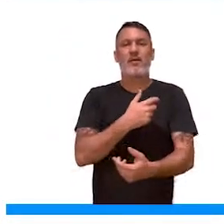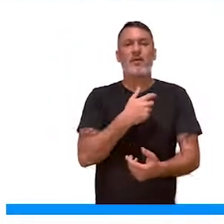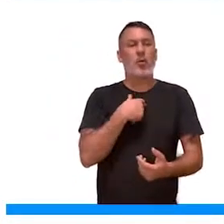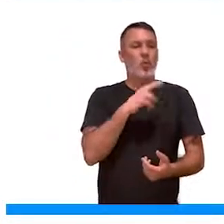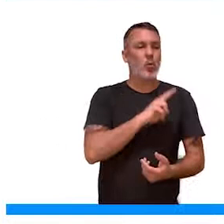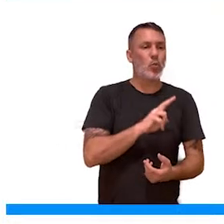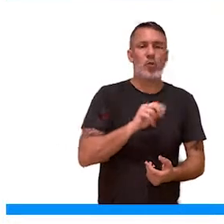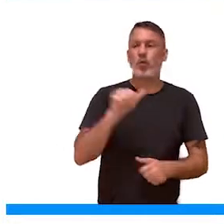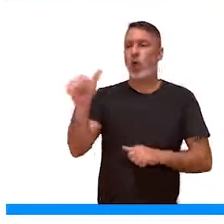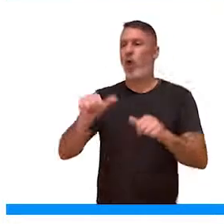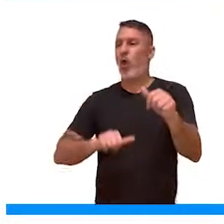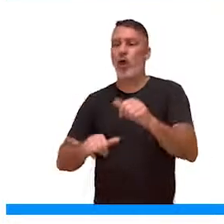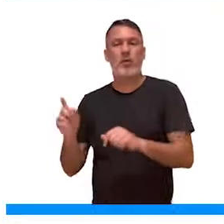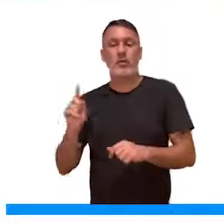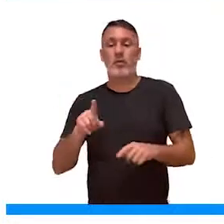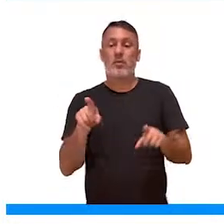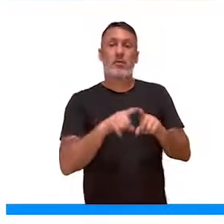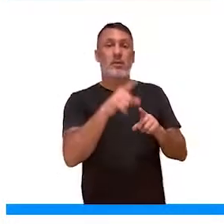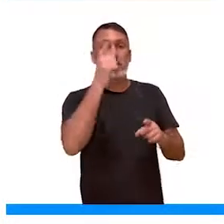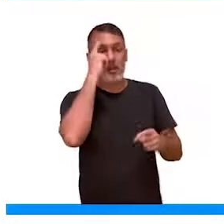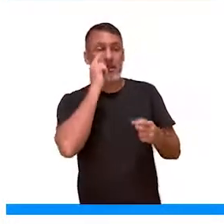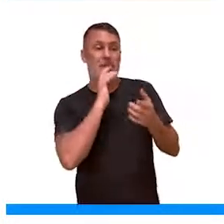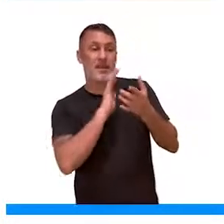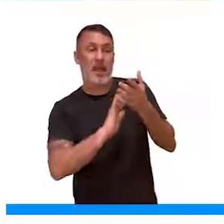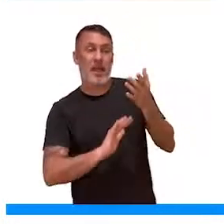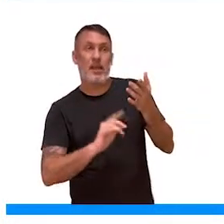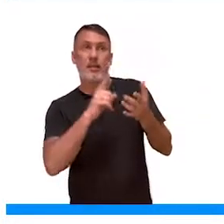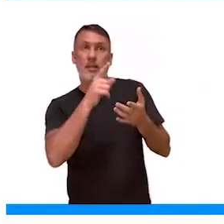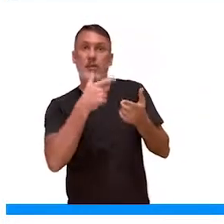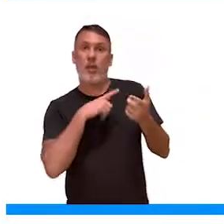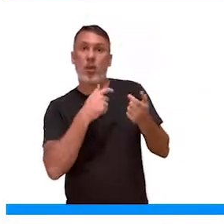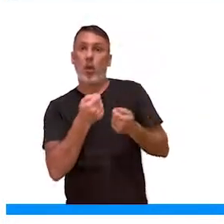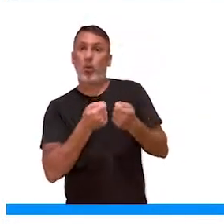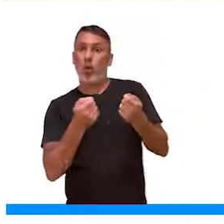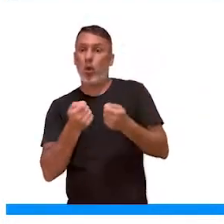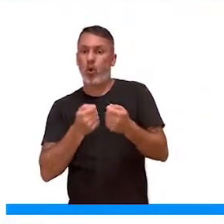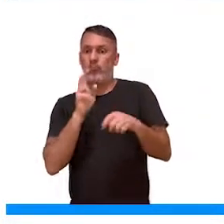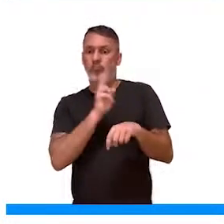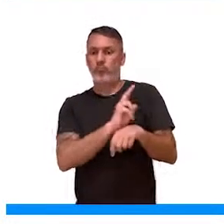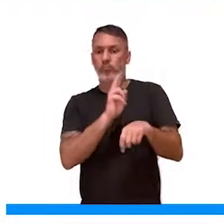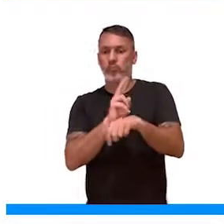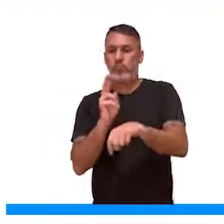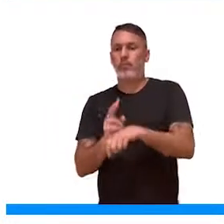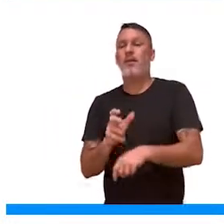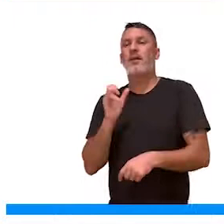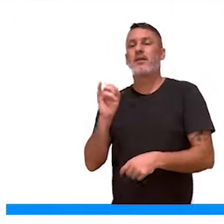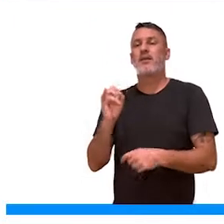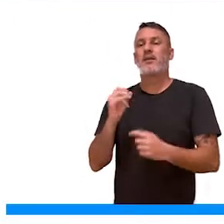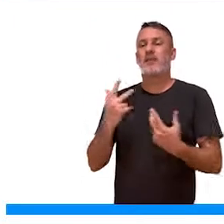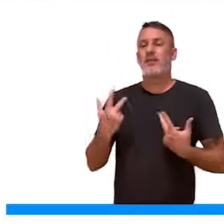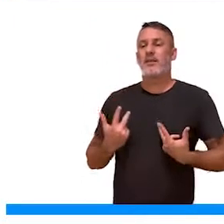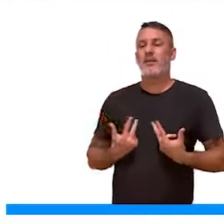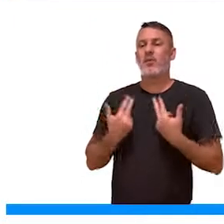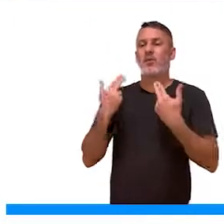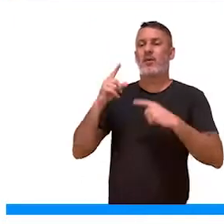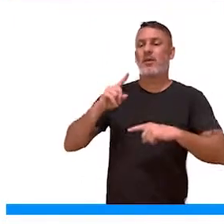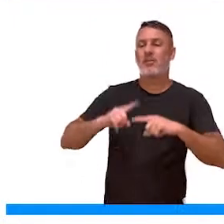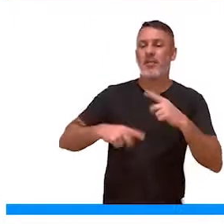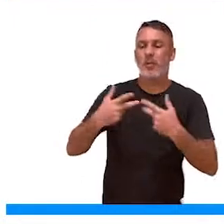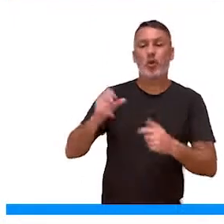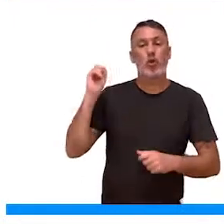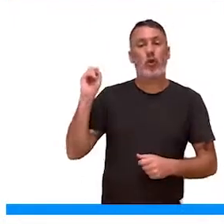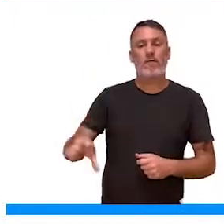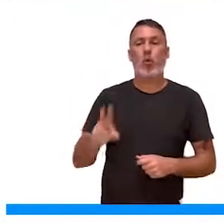fazer sempre o controle dos bancos de sangue, né? Exame nas pessoas que forem ser doadoras, descartar instrumentos cirúrgicos